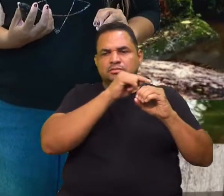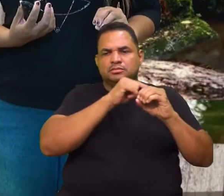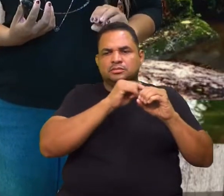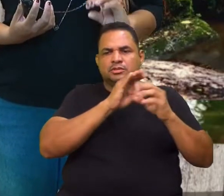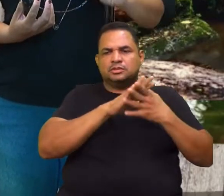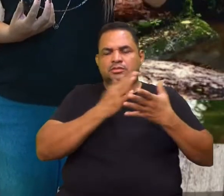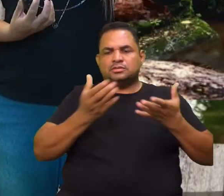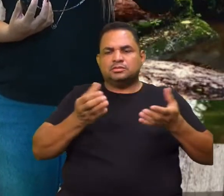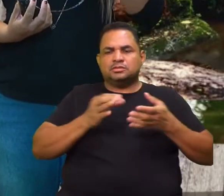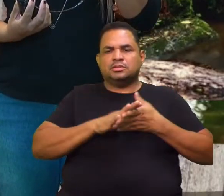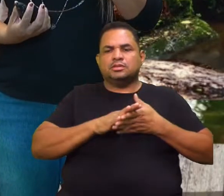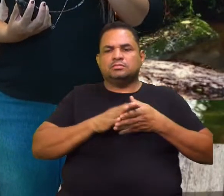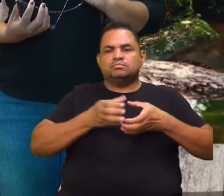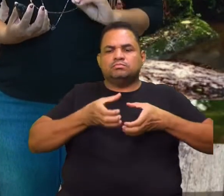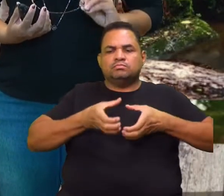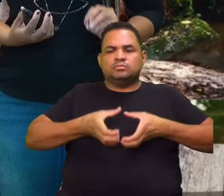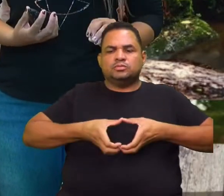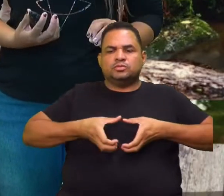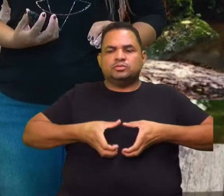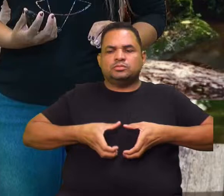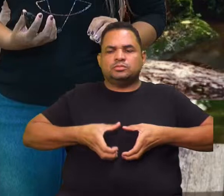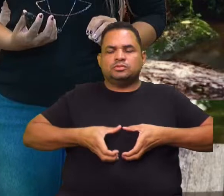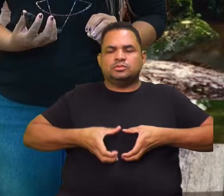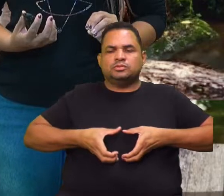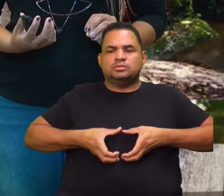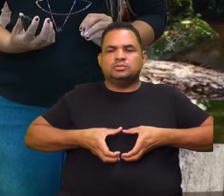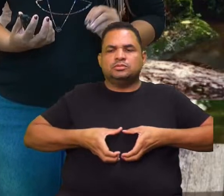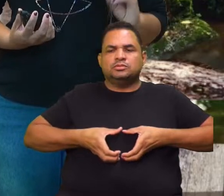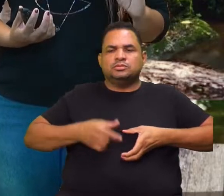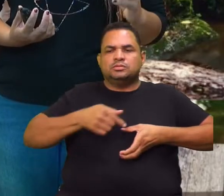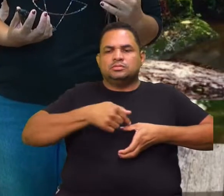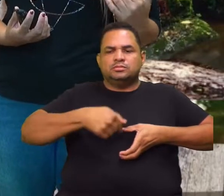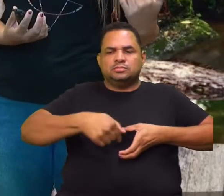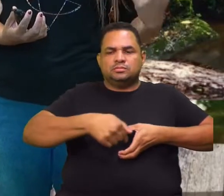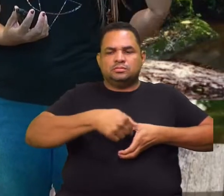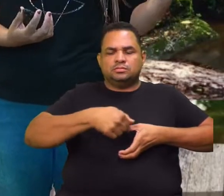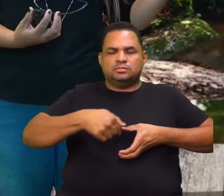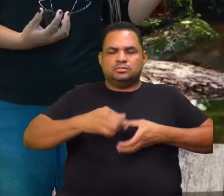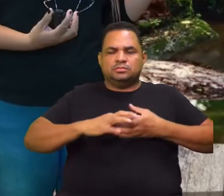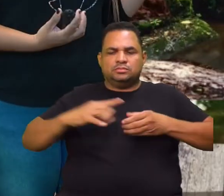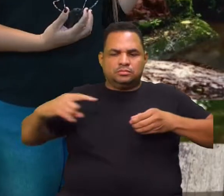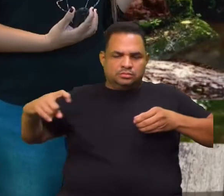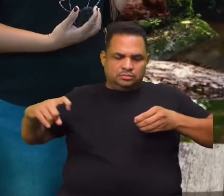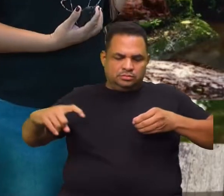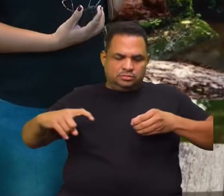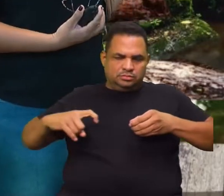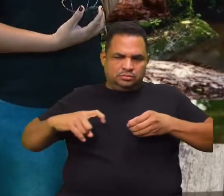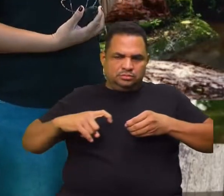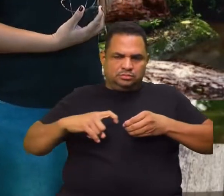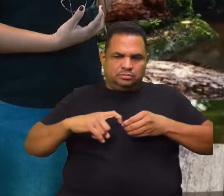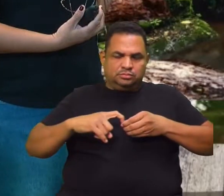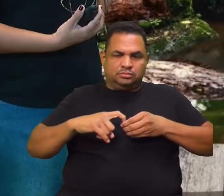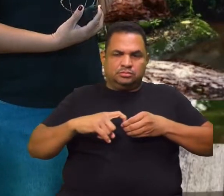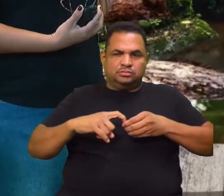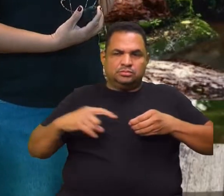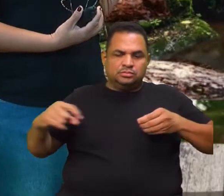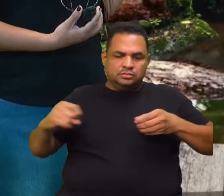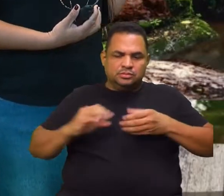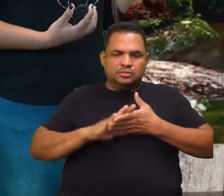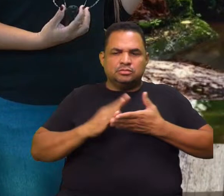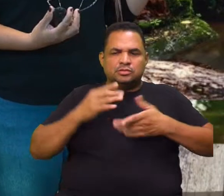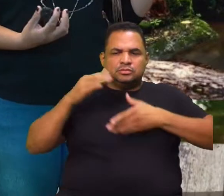uterina. E é na tuba uterina, tá? Que o espermatozoide que foi produzido lá nos